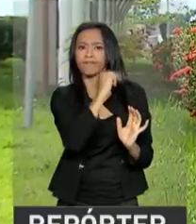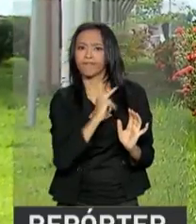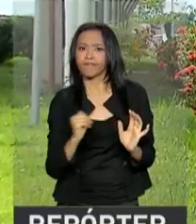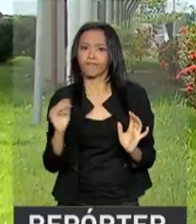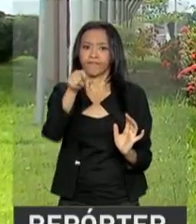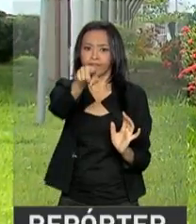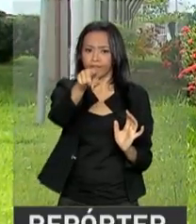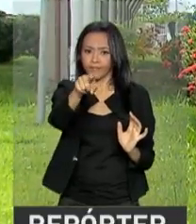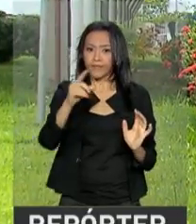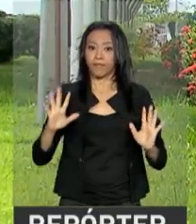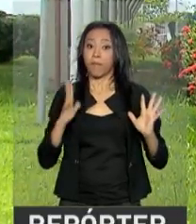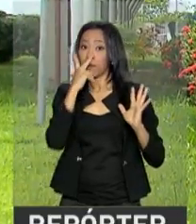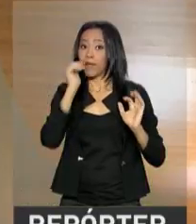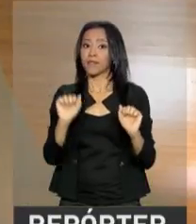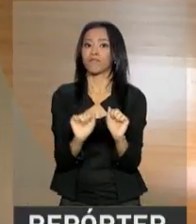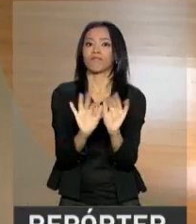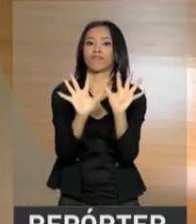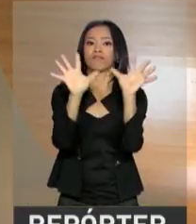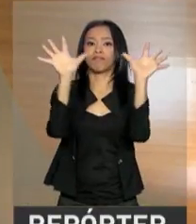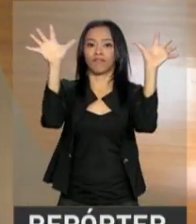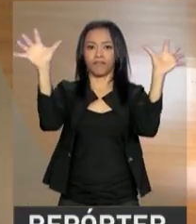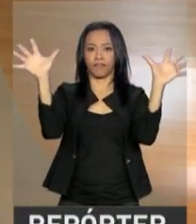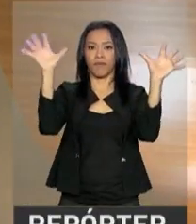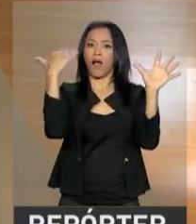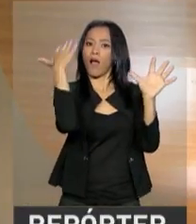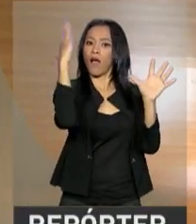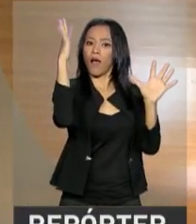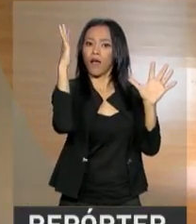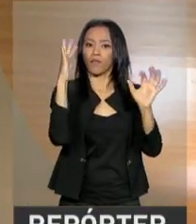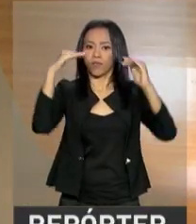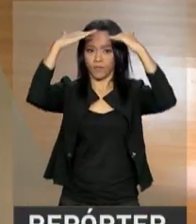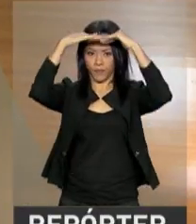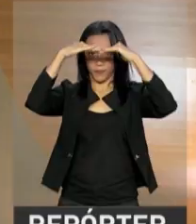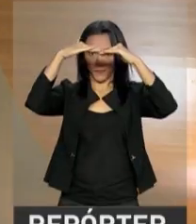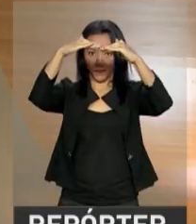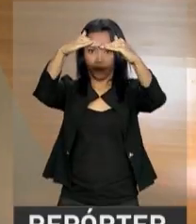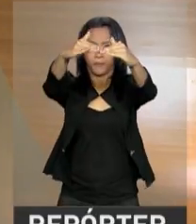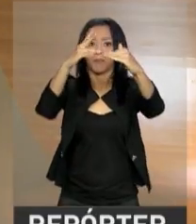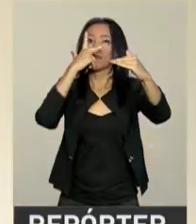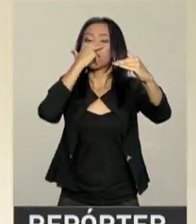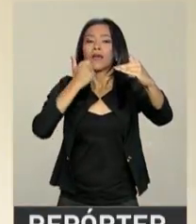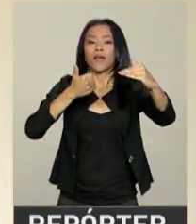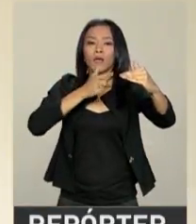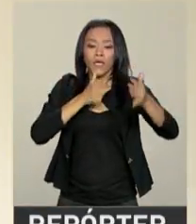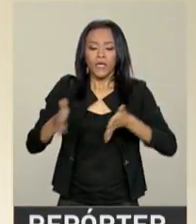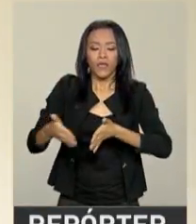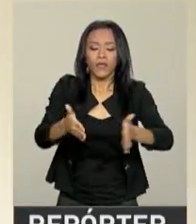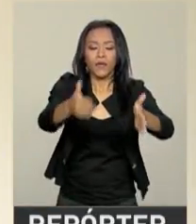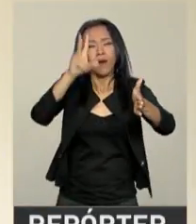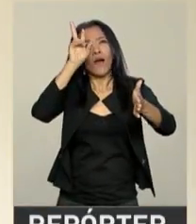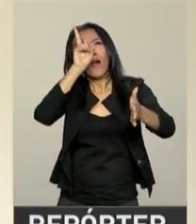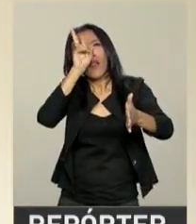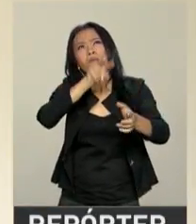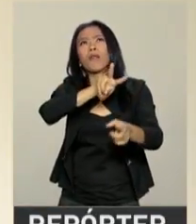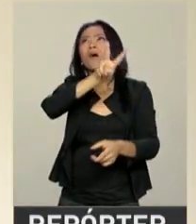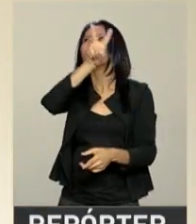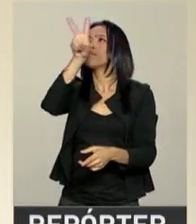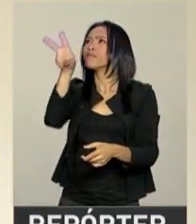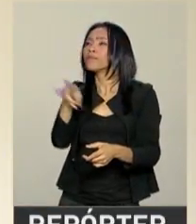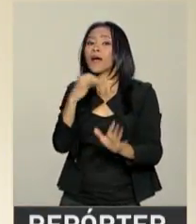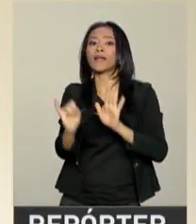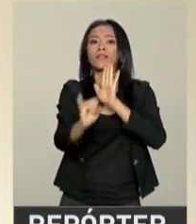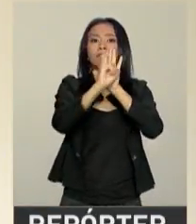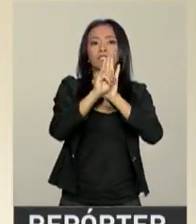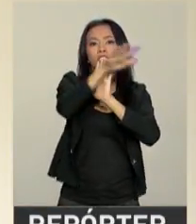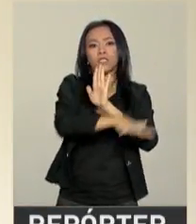entrada emitam árvores e o forro tem desenho inspirado nas águas dos rios locais tudo para lembrar da identidade regional